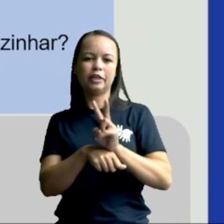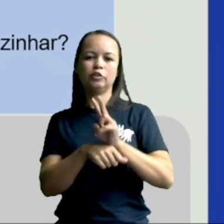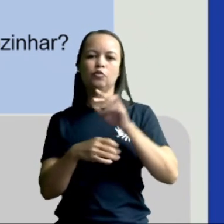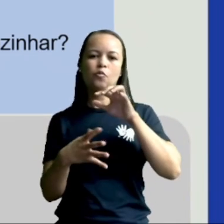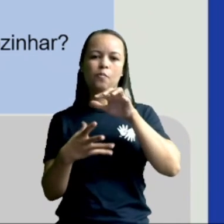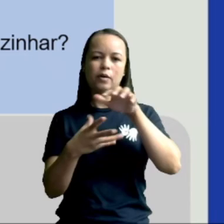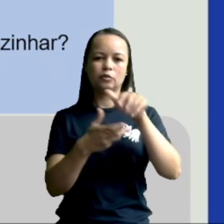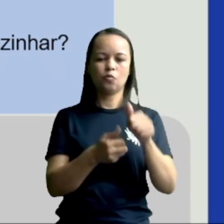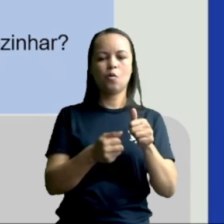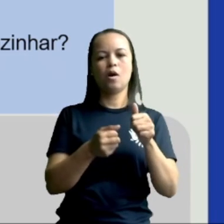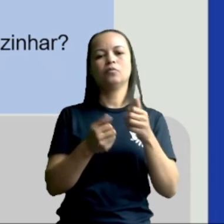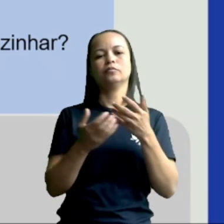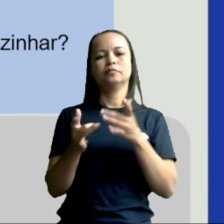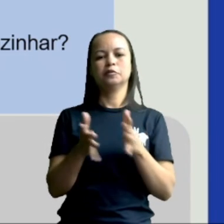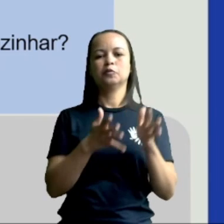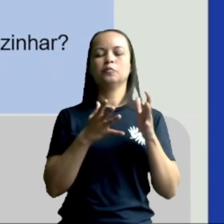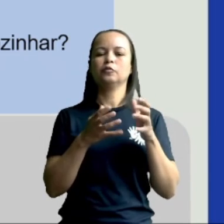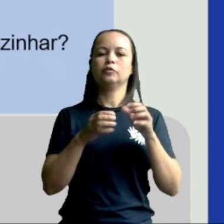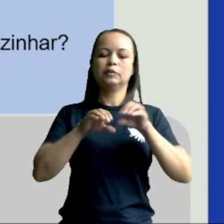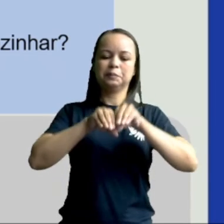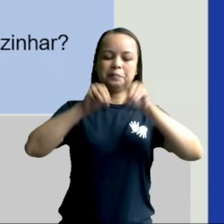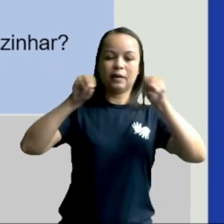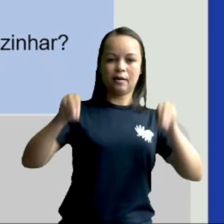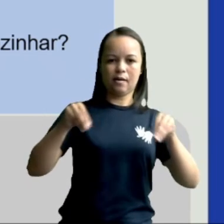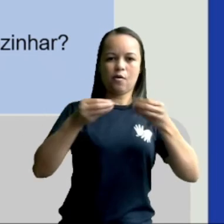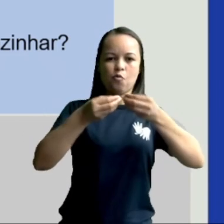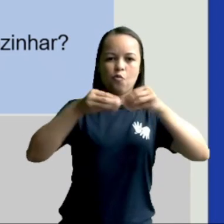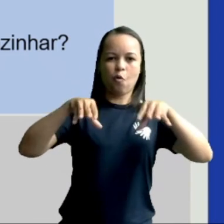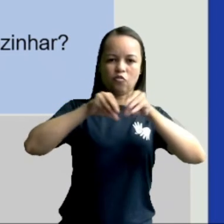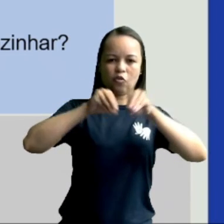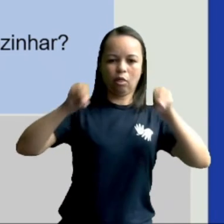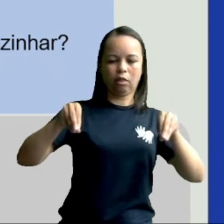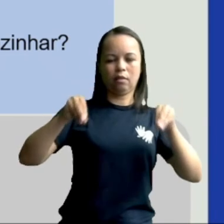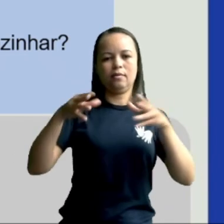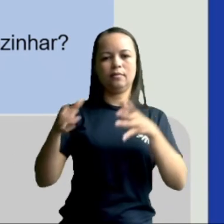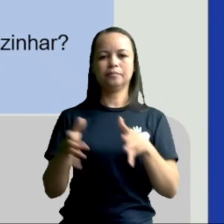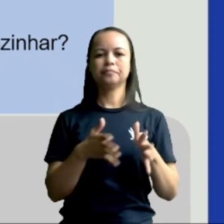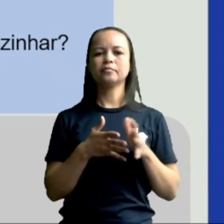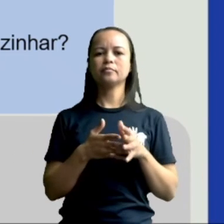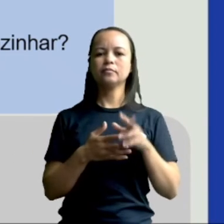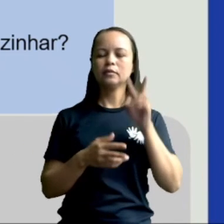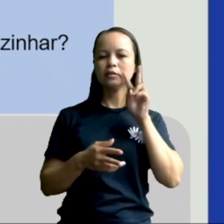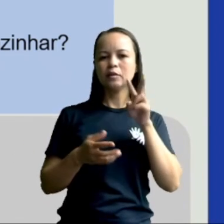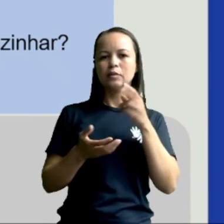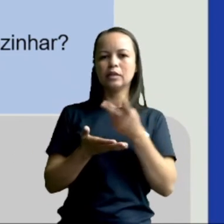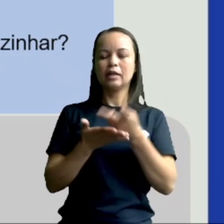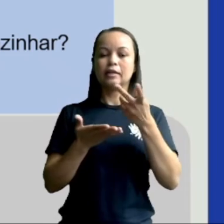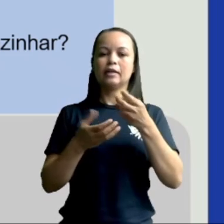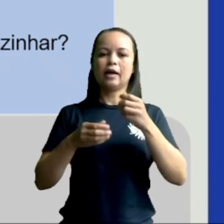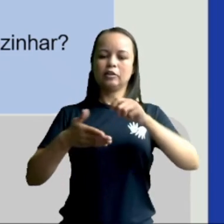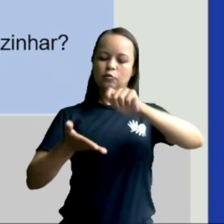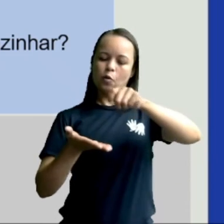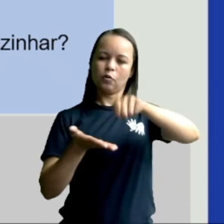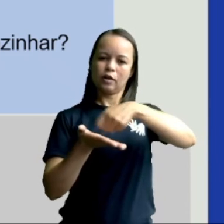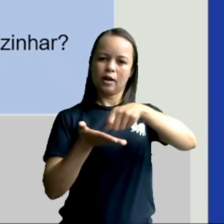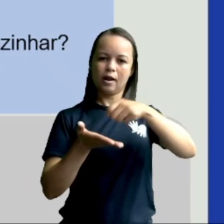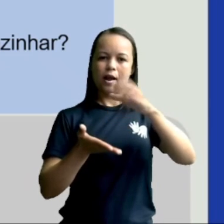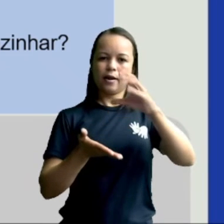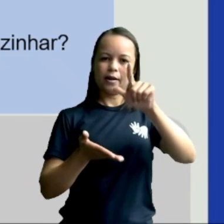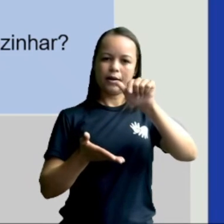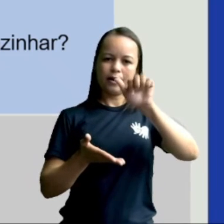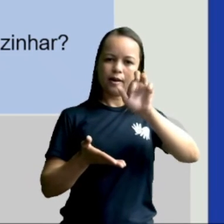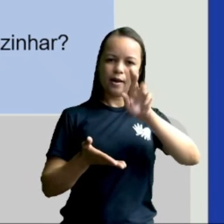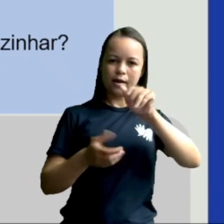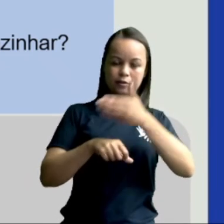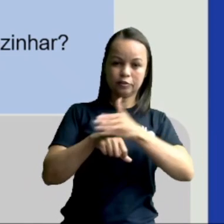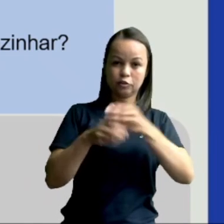a separar a gema da clara de uma maneira diferente. Vimos o mistério das claras e neve, por que elas viram neve, né?